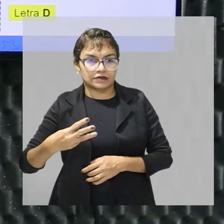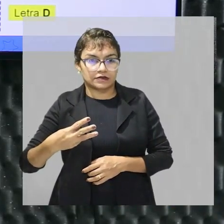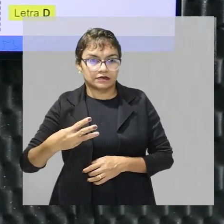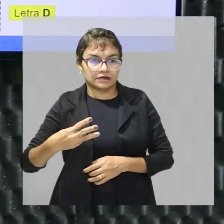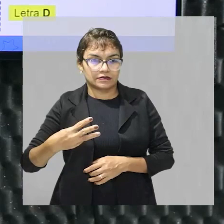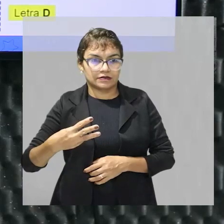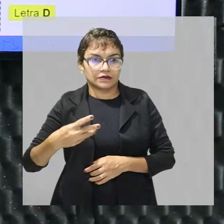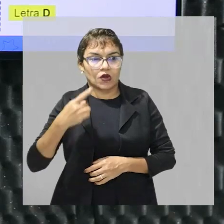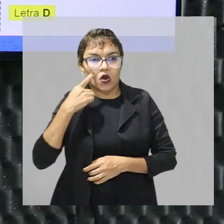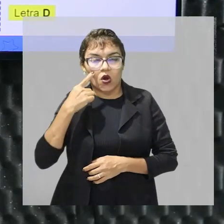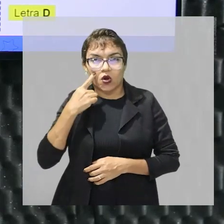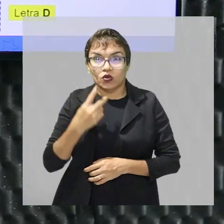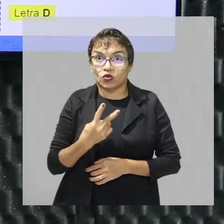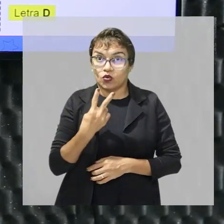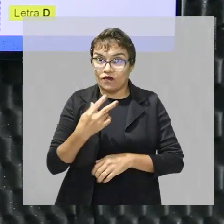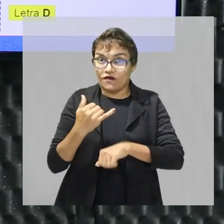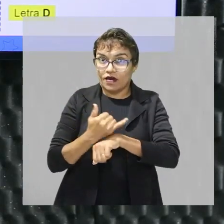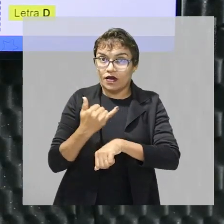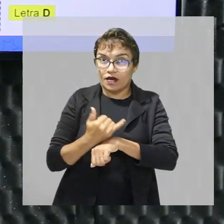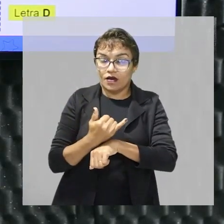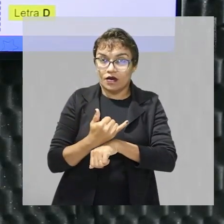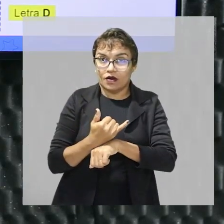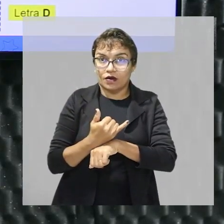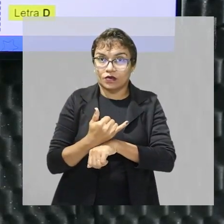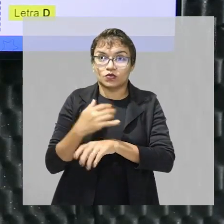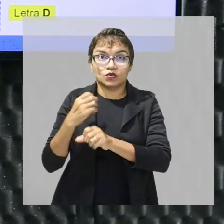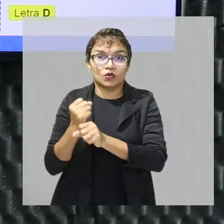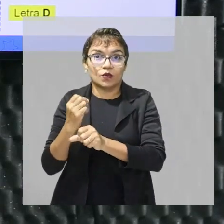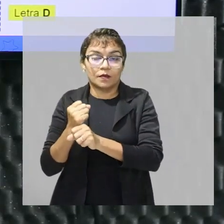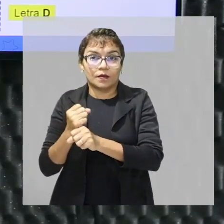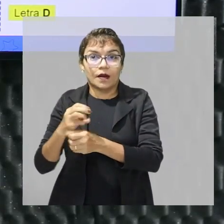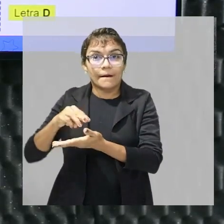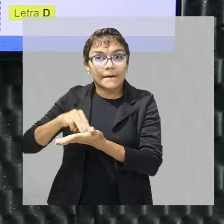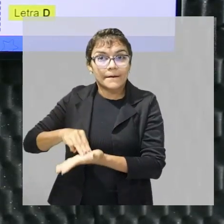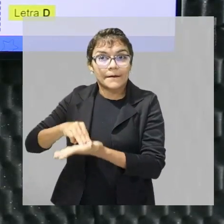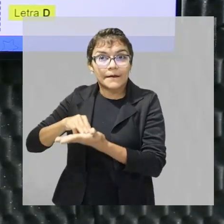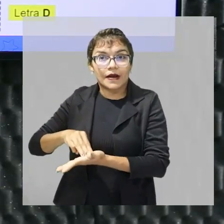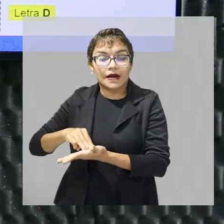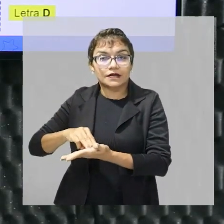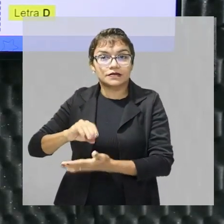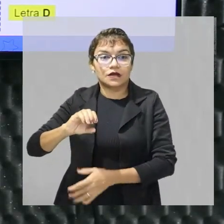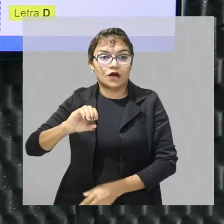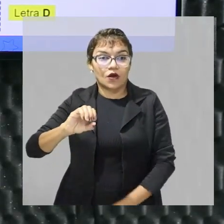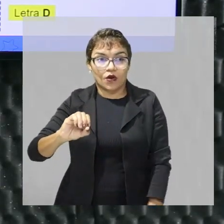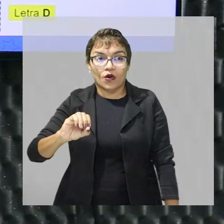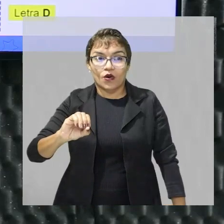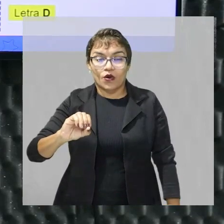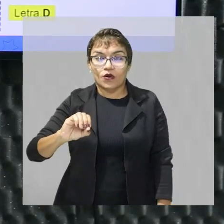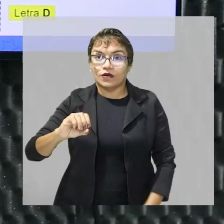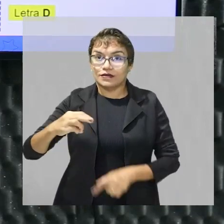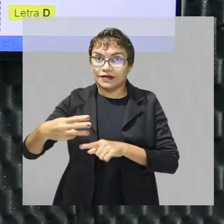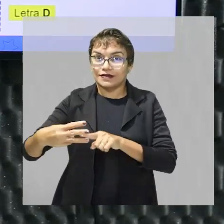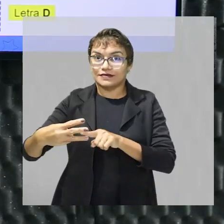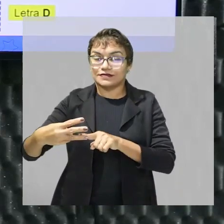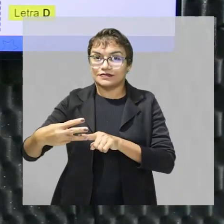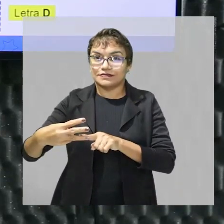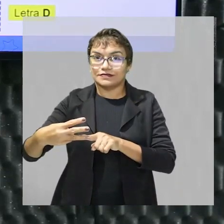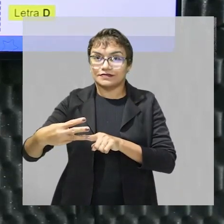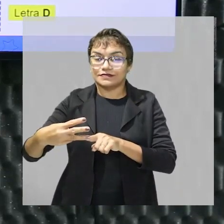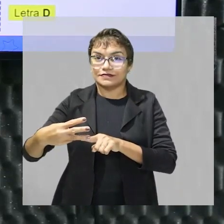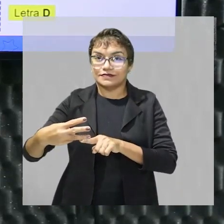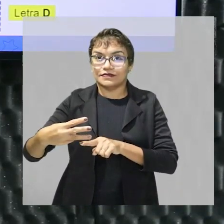vezes 56, que vou somar com as massas dos oxigênios. Como são 3 oxigênios, 3